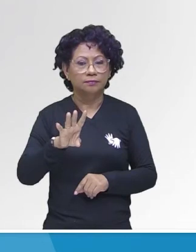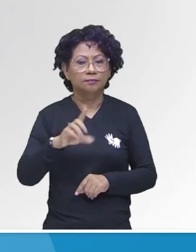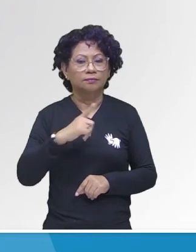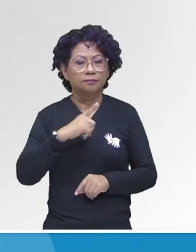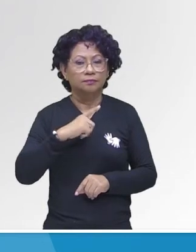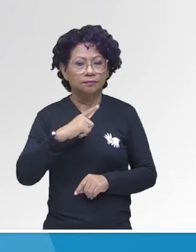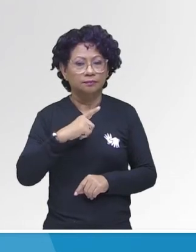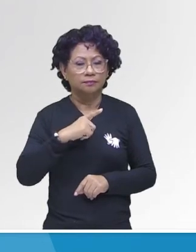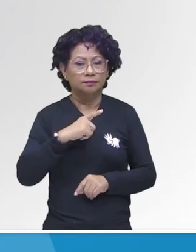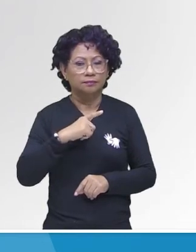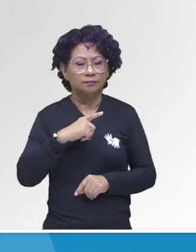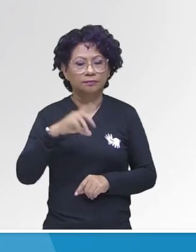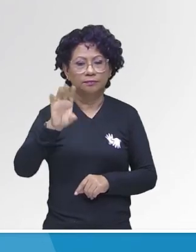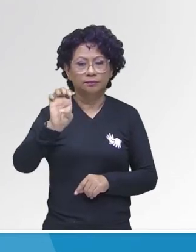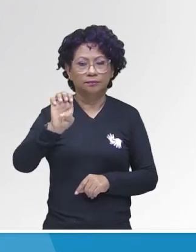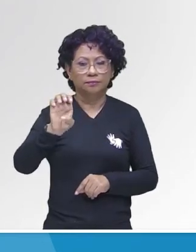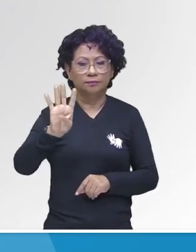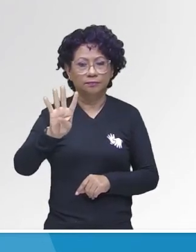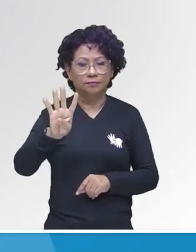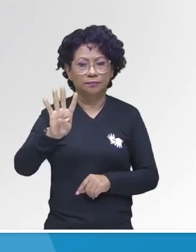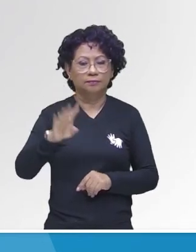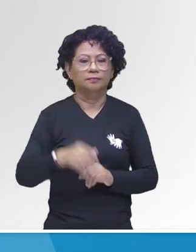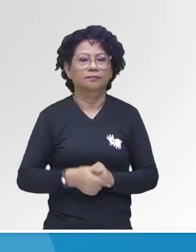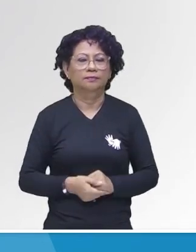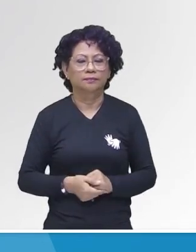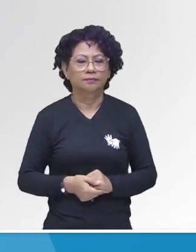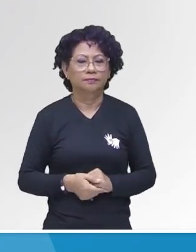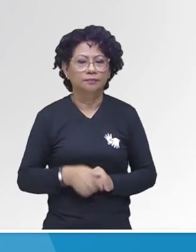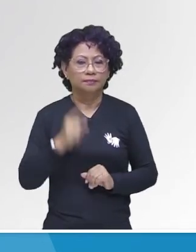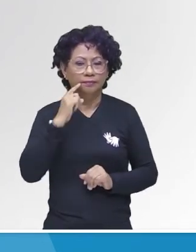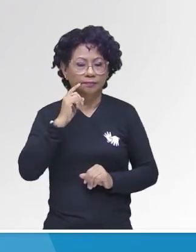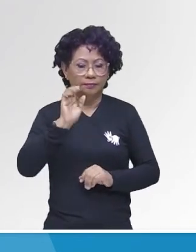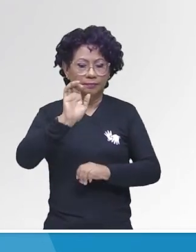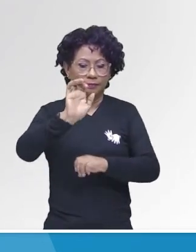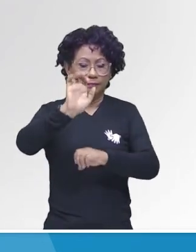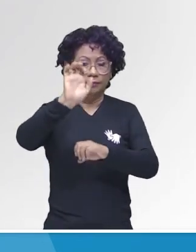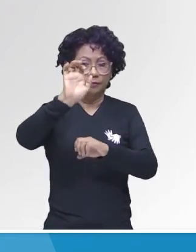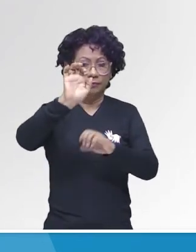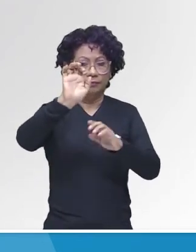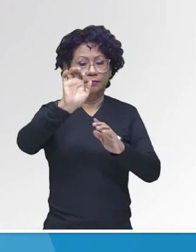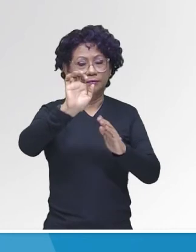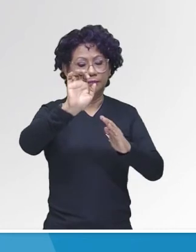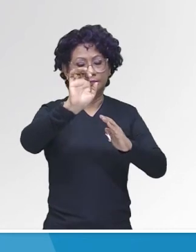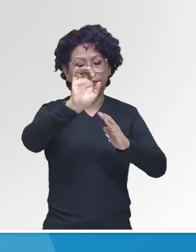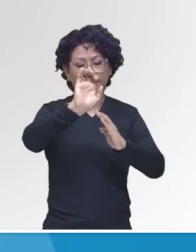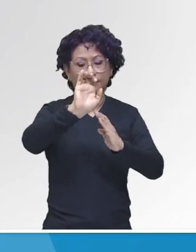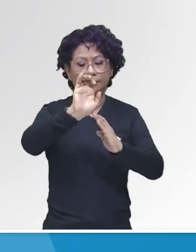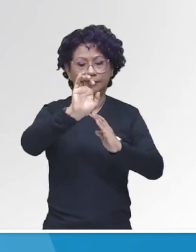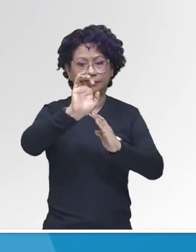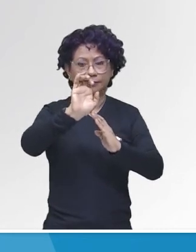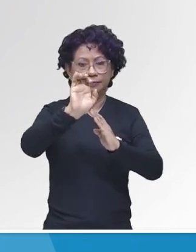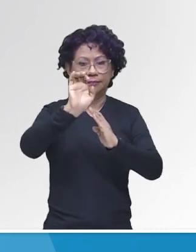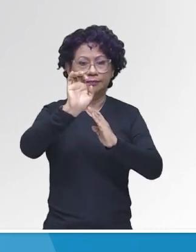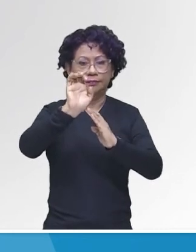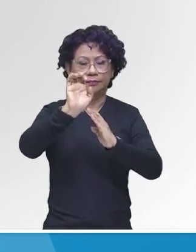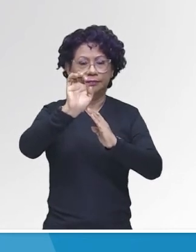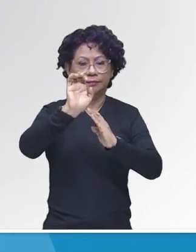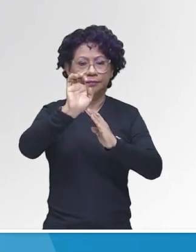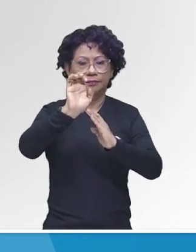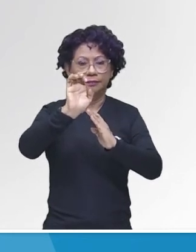o vértice E. Vamos lá para o topo, ó. Ele está aqui no topo. Como ele está aqui no topo, ele está fazendo parte,